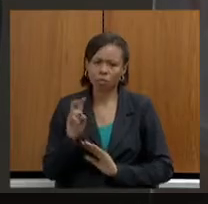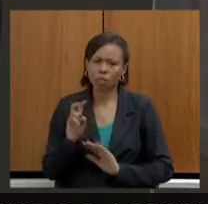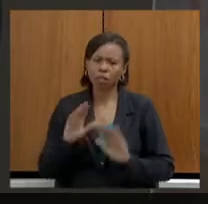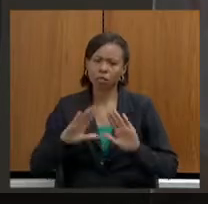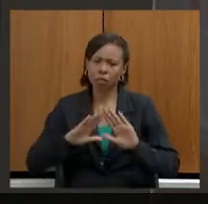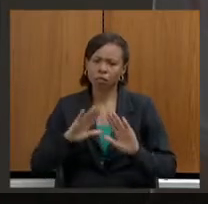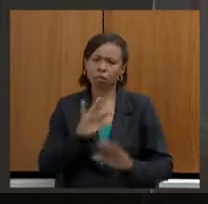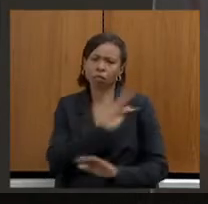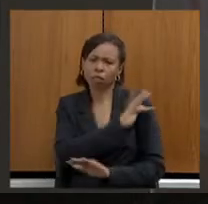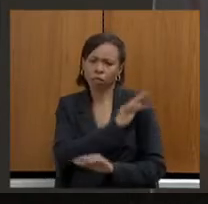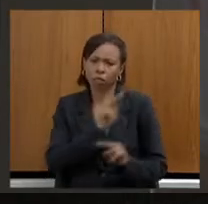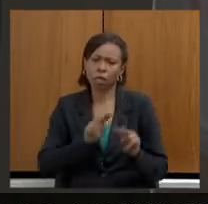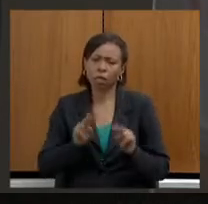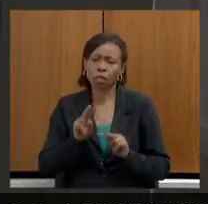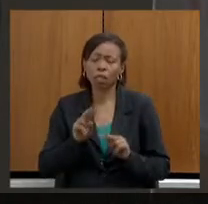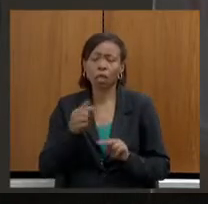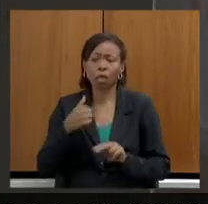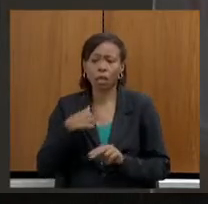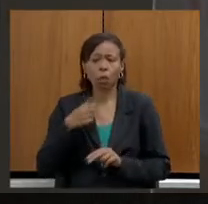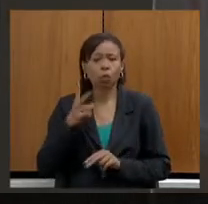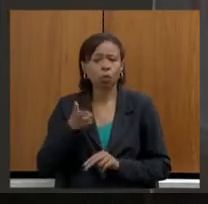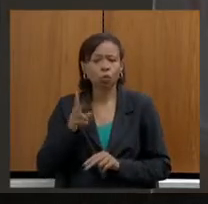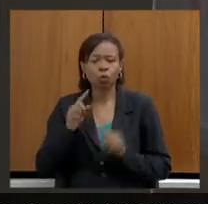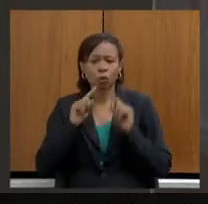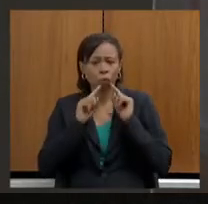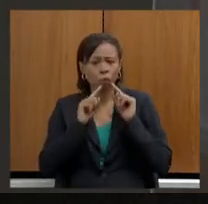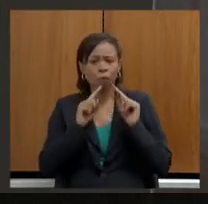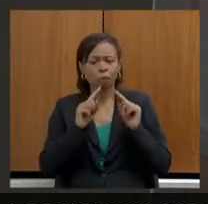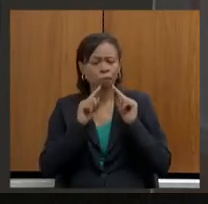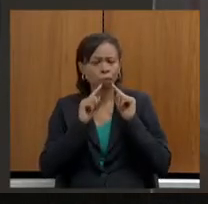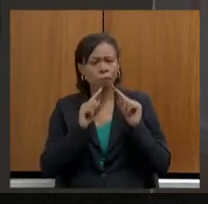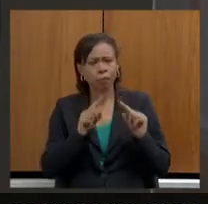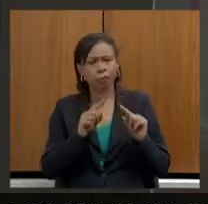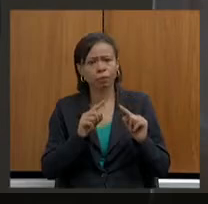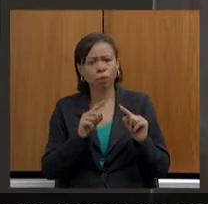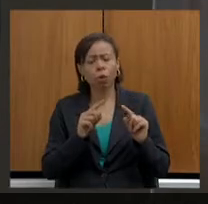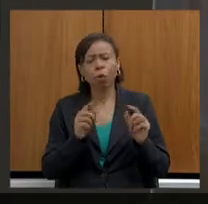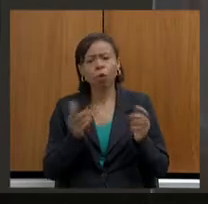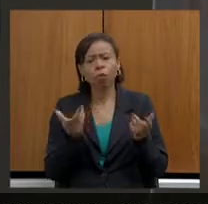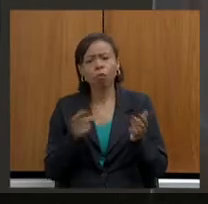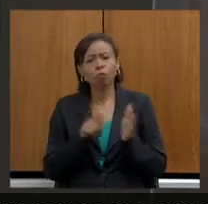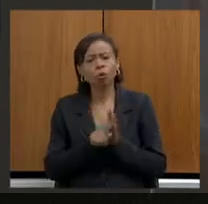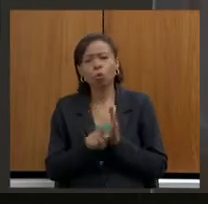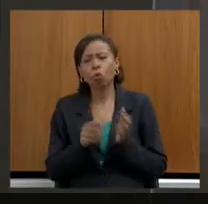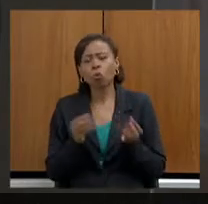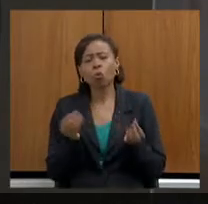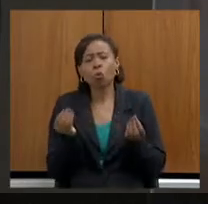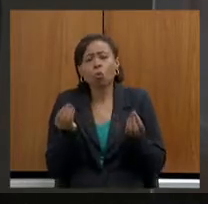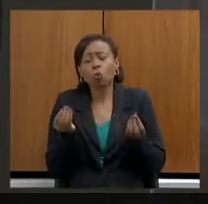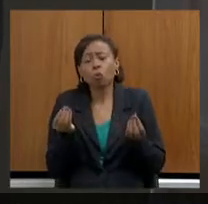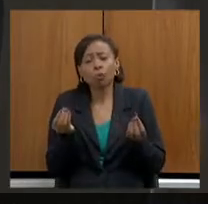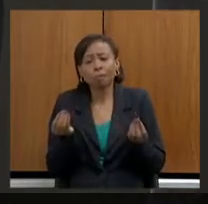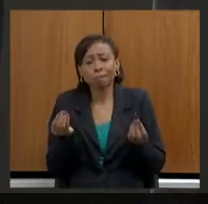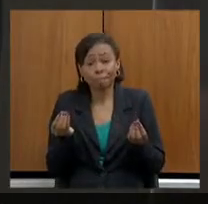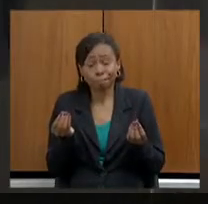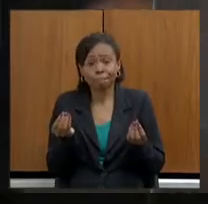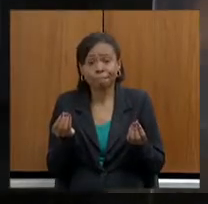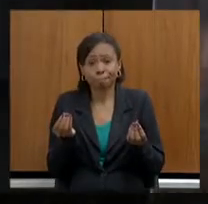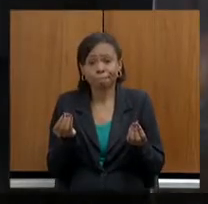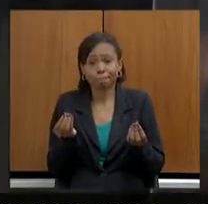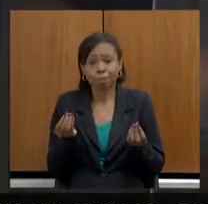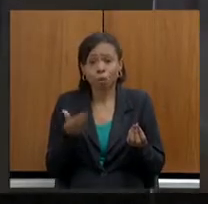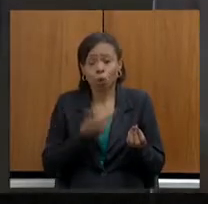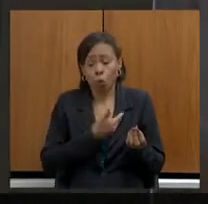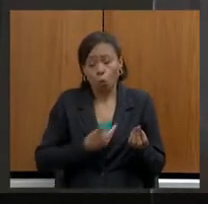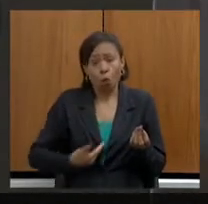fiscalizou e mantenha a minha crítica não é o procedimento como é feito e governo